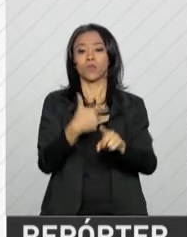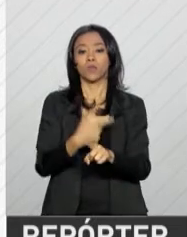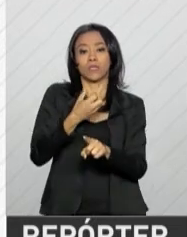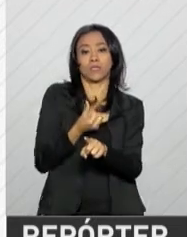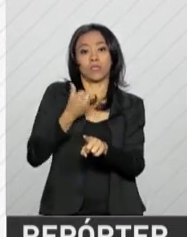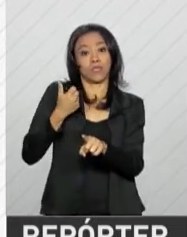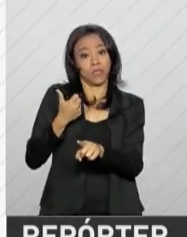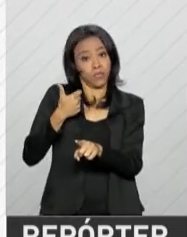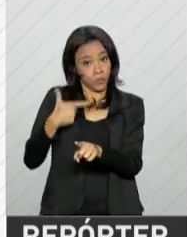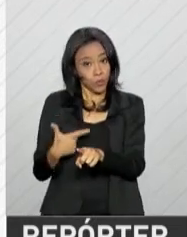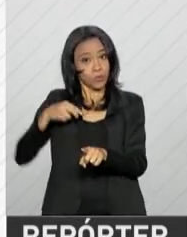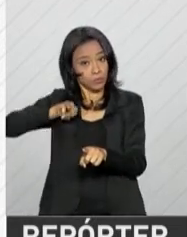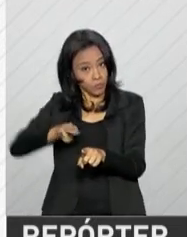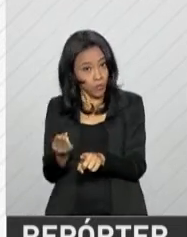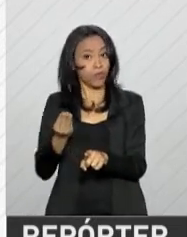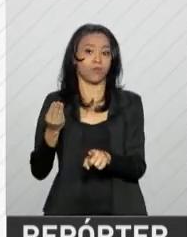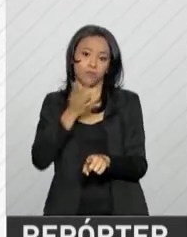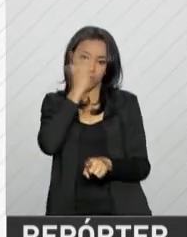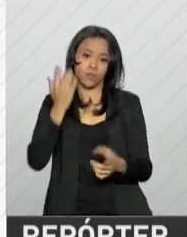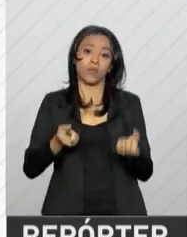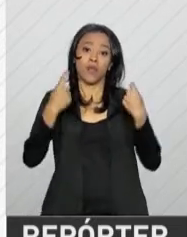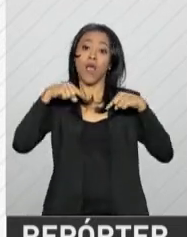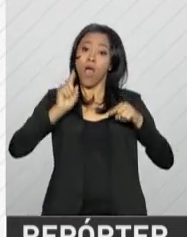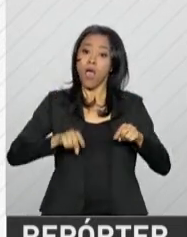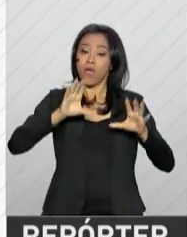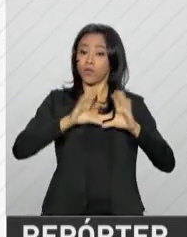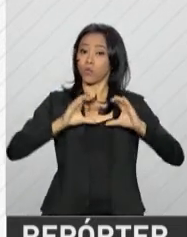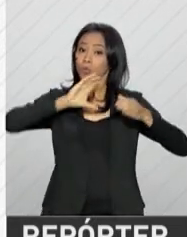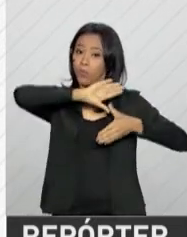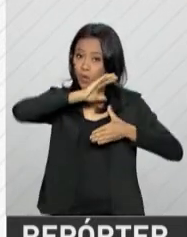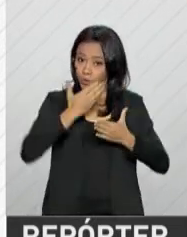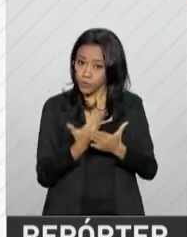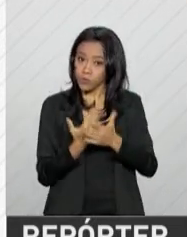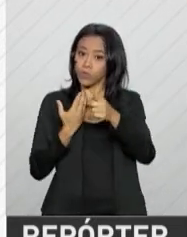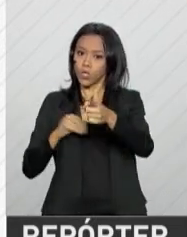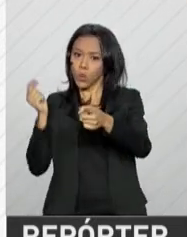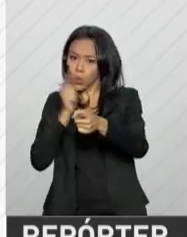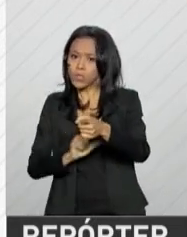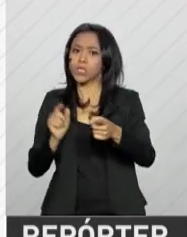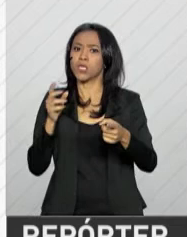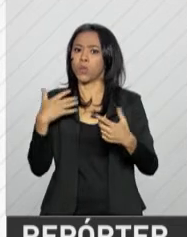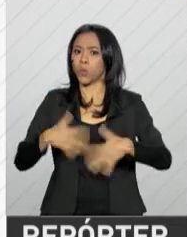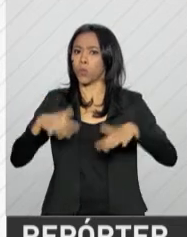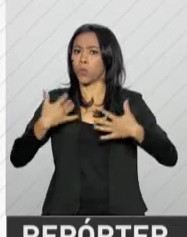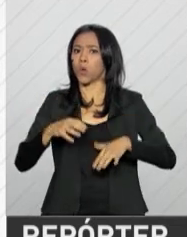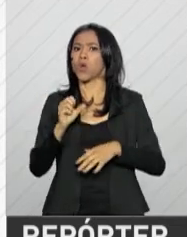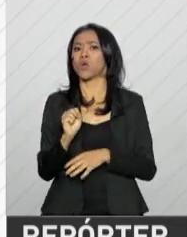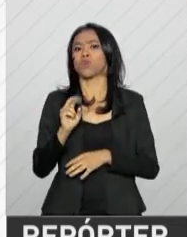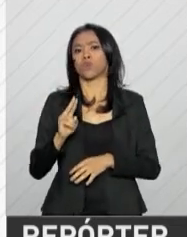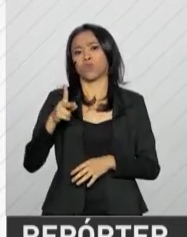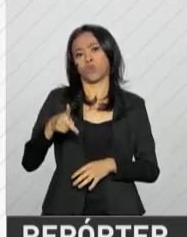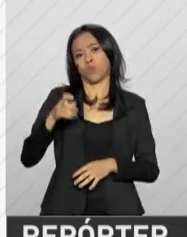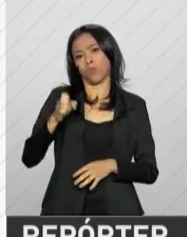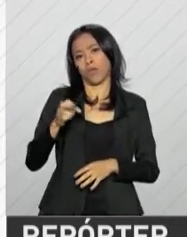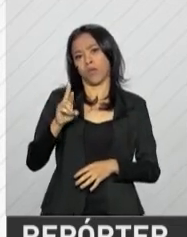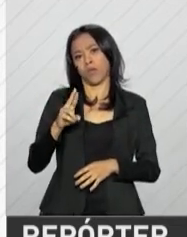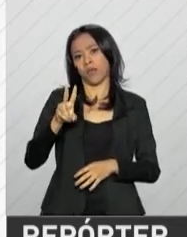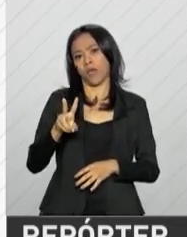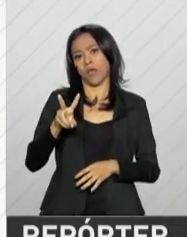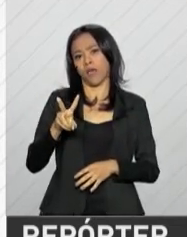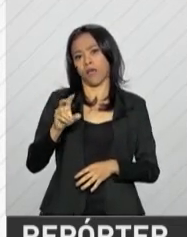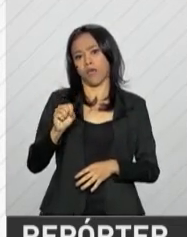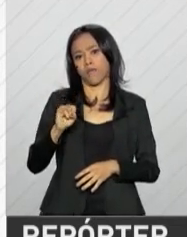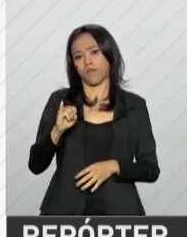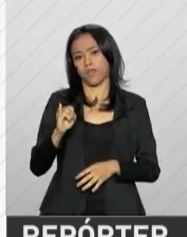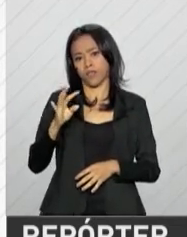e é com o mercosul que o brasil acumulou os maiores superávits comerciais nos últimos dez anos em 2017 esse saldo